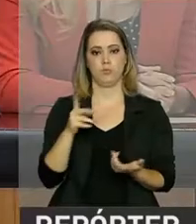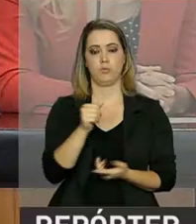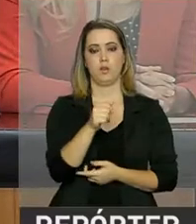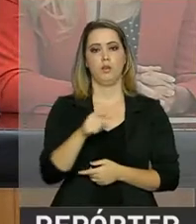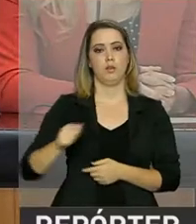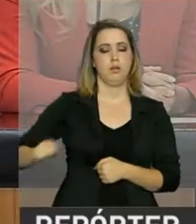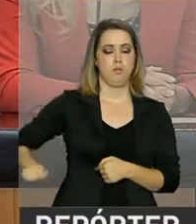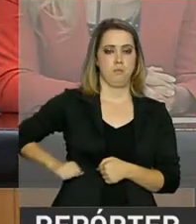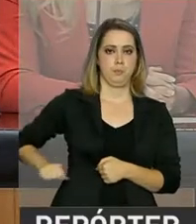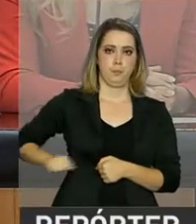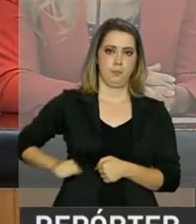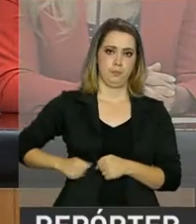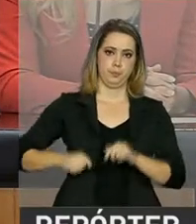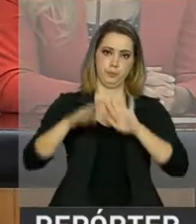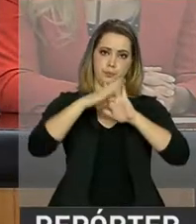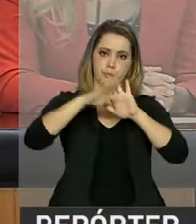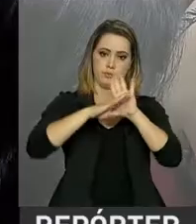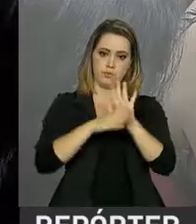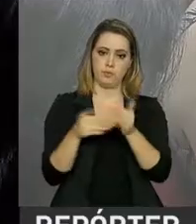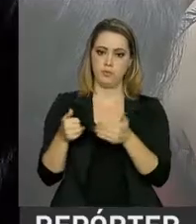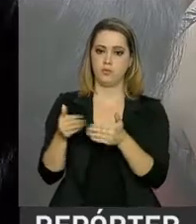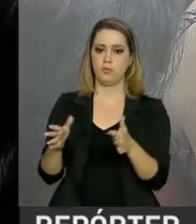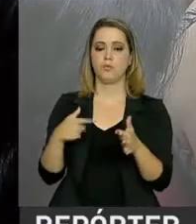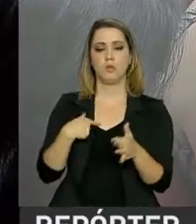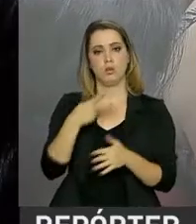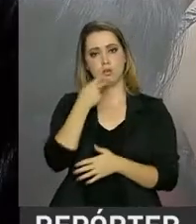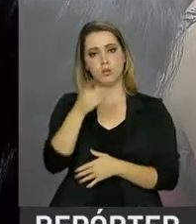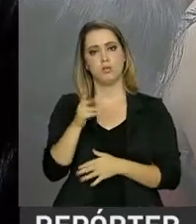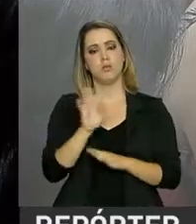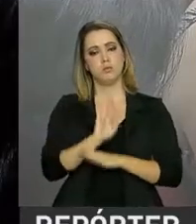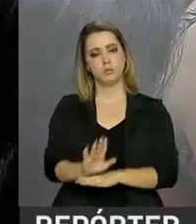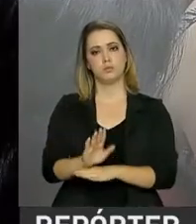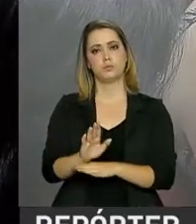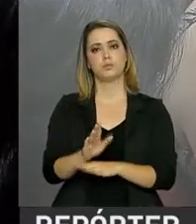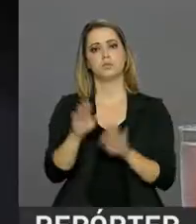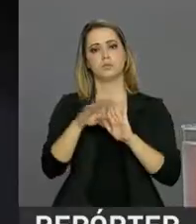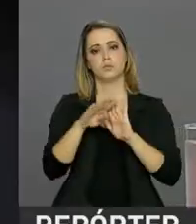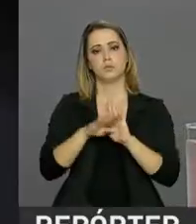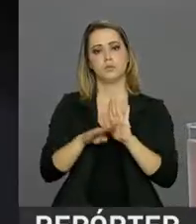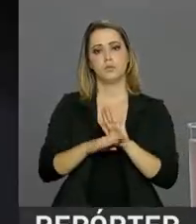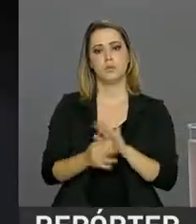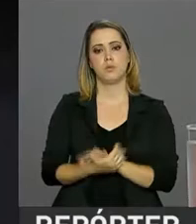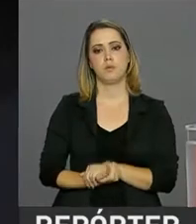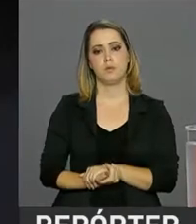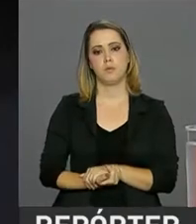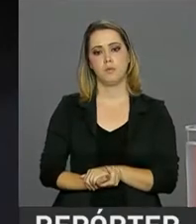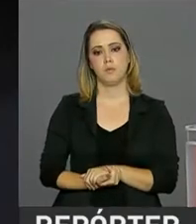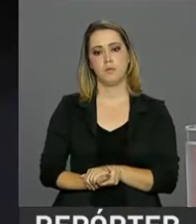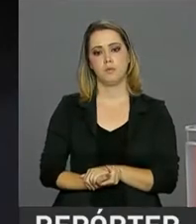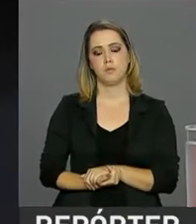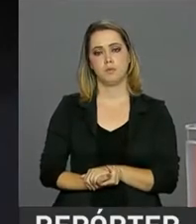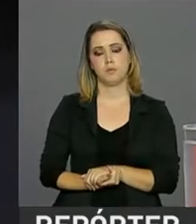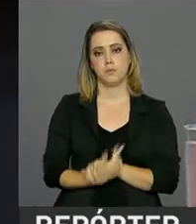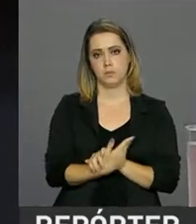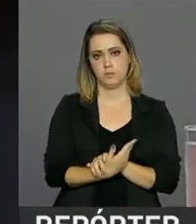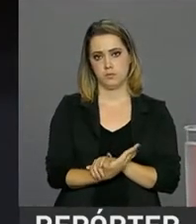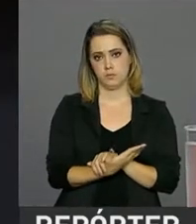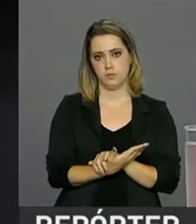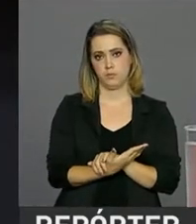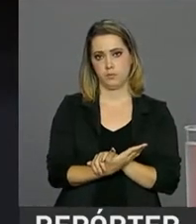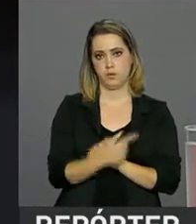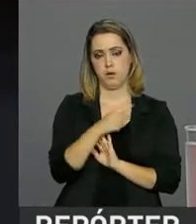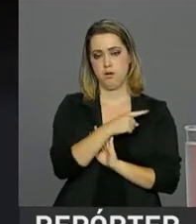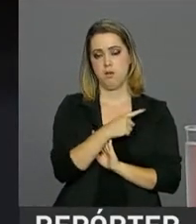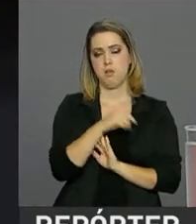Marcela Temer, participou da abertura e reforçou seu apoio ao projeto. Esse encontro, sem dúvida, permitirá